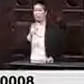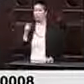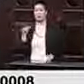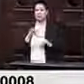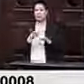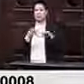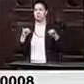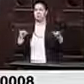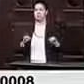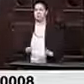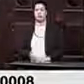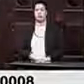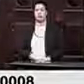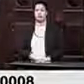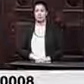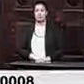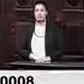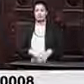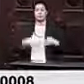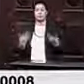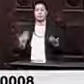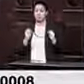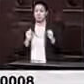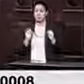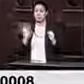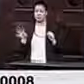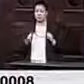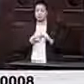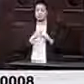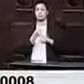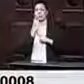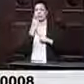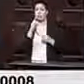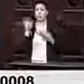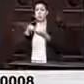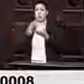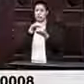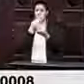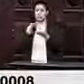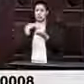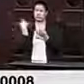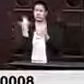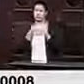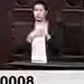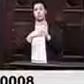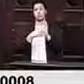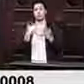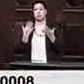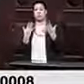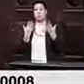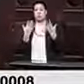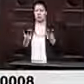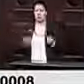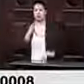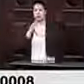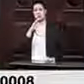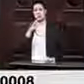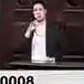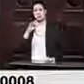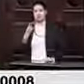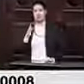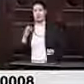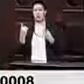publicação. Podemos fazer um só, pegando a assinatura coletiva de todos aqueles que estão defendendo a